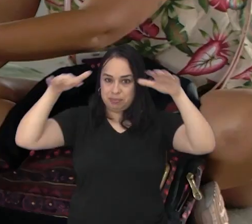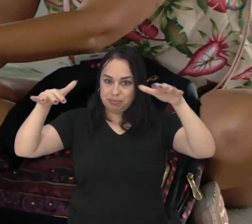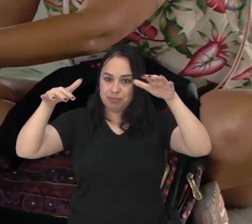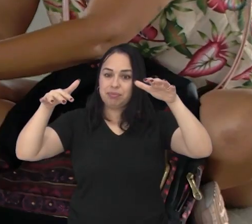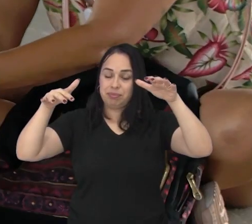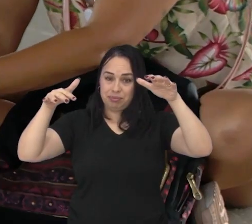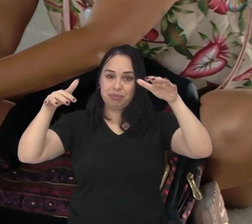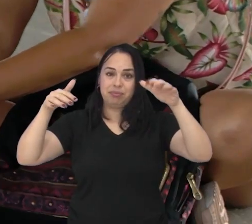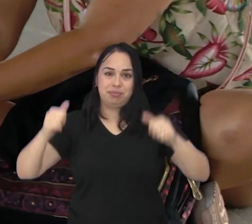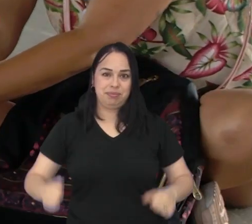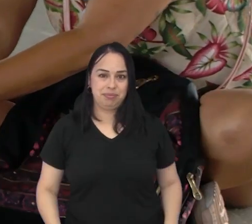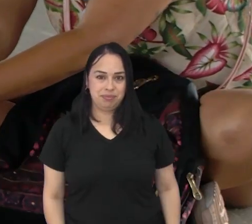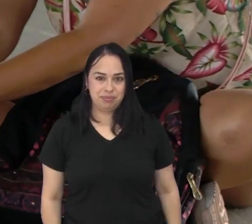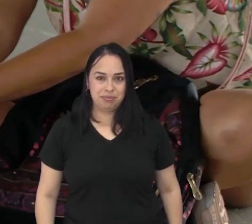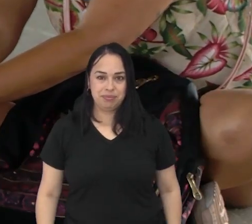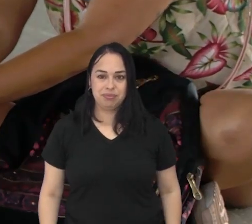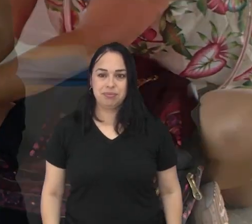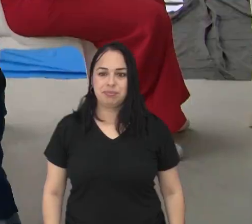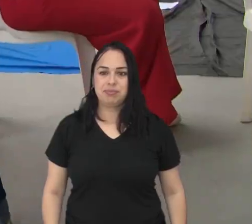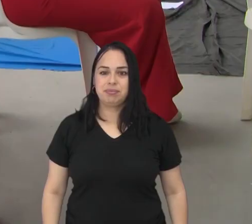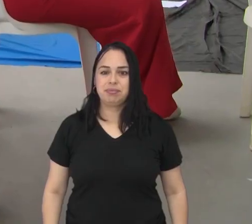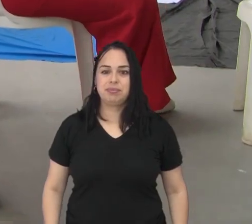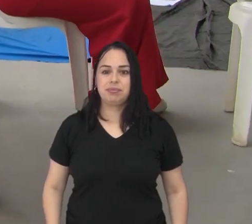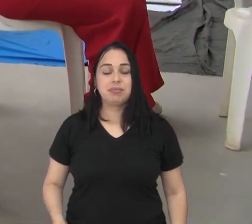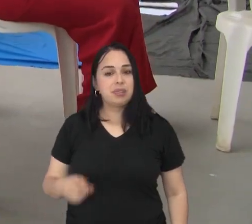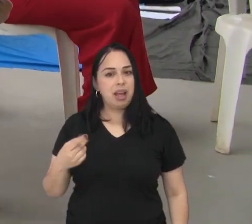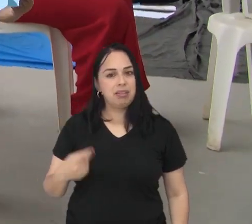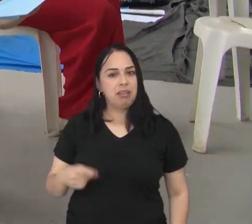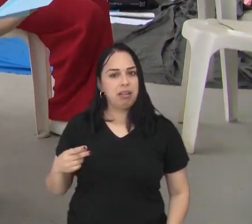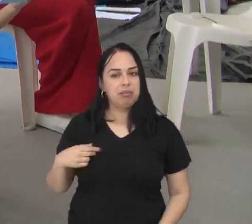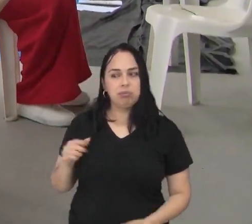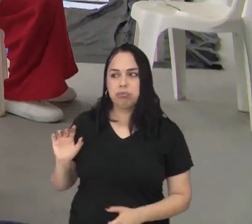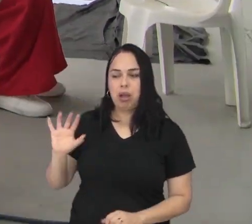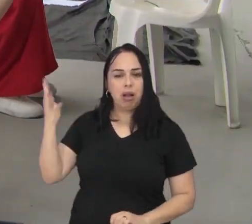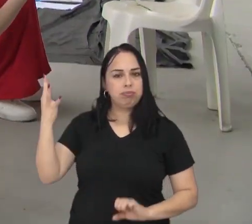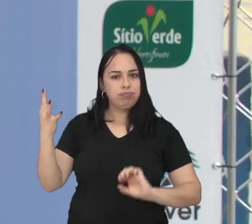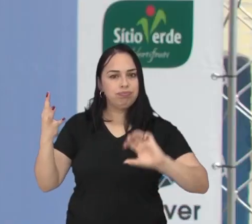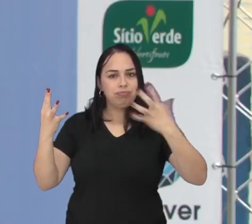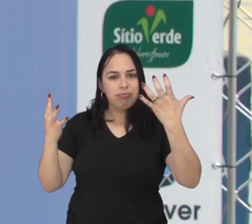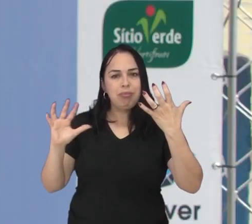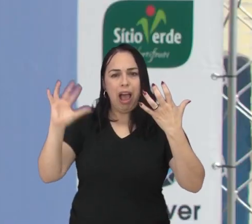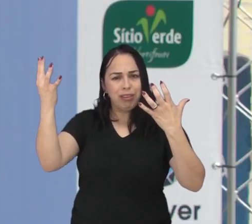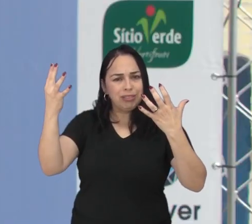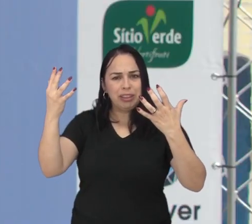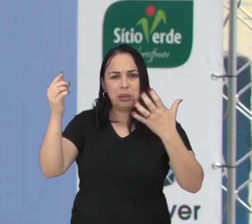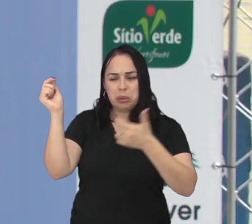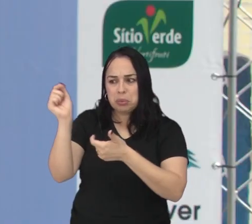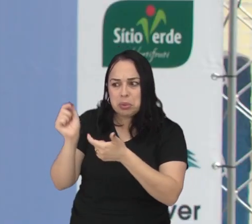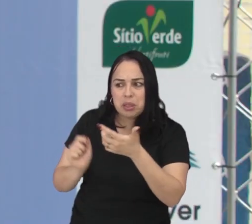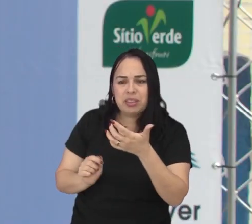para a inclusão de crianças com TEA, o transtorno do espectro autista. Aqui tem as atividades que os